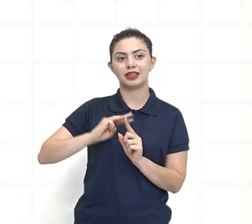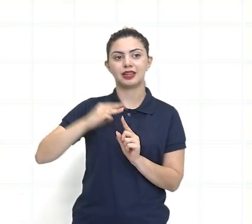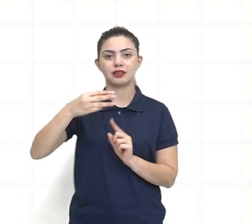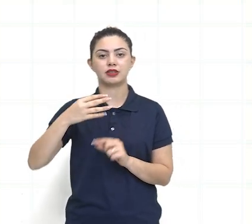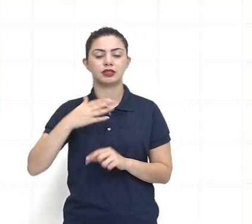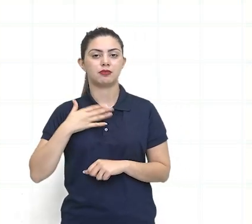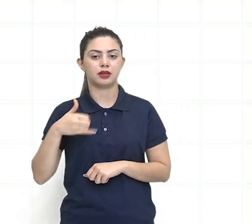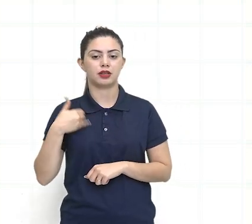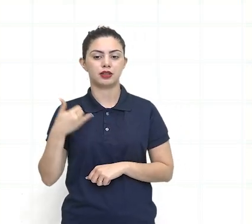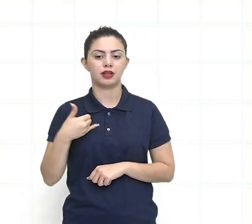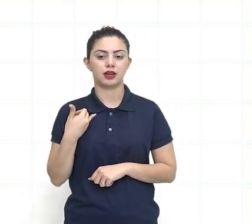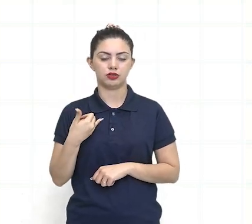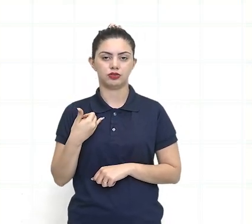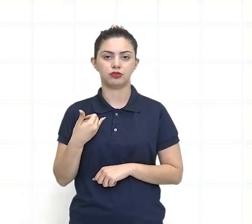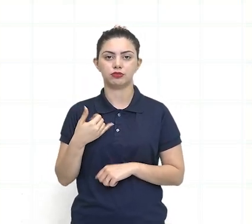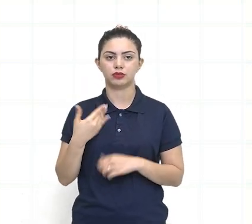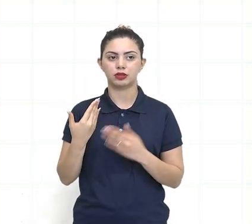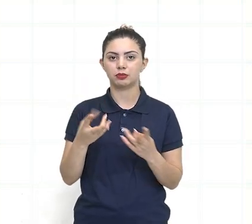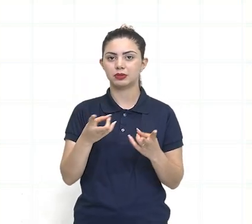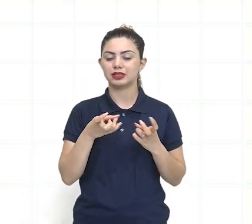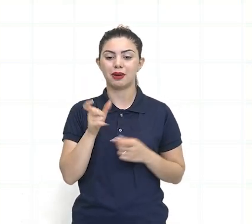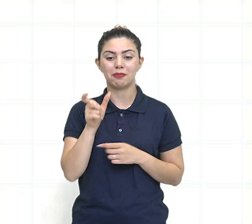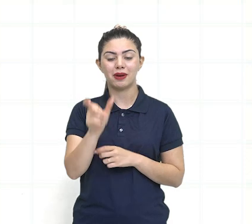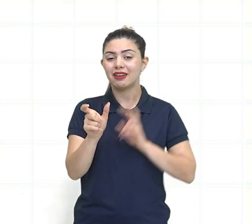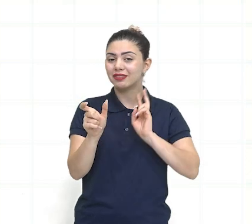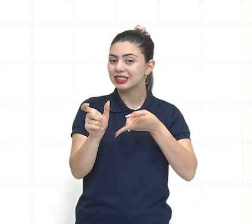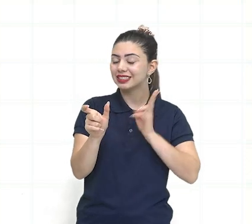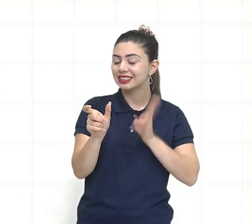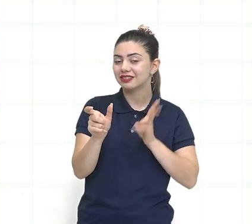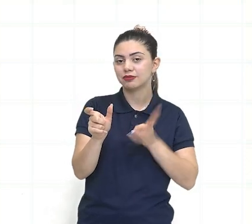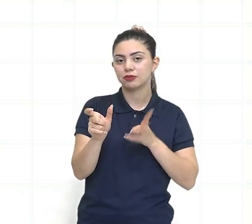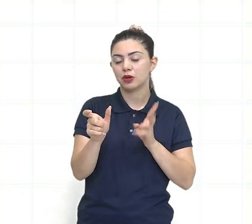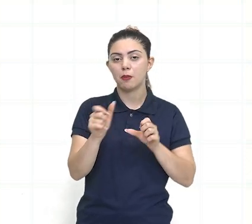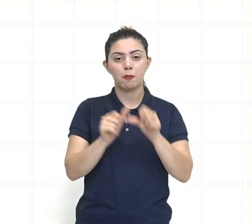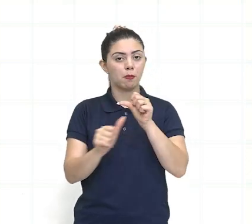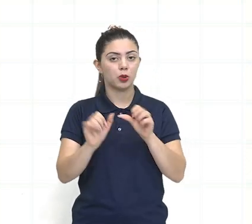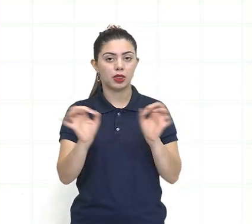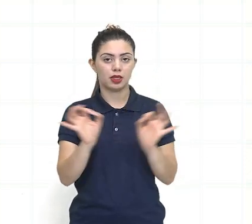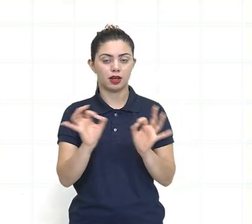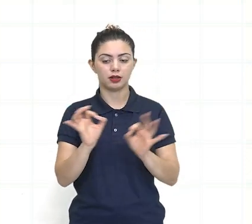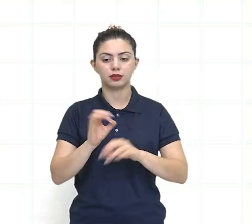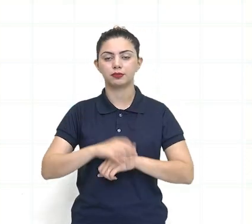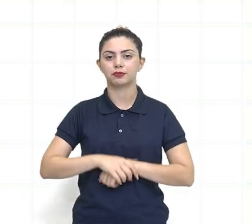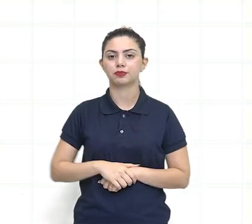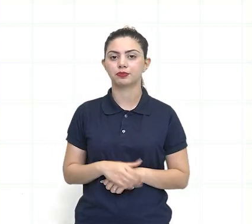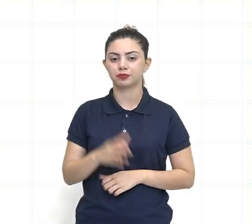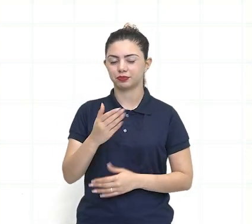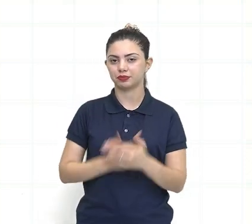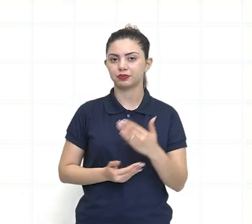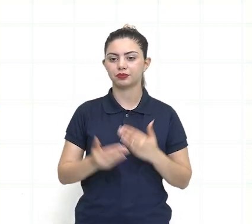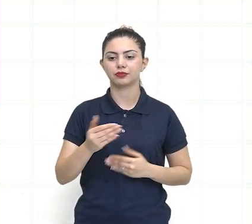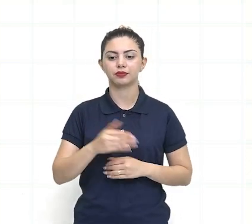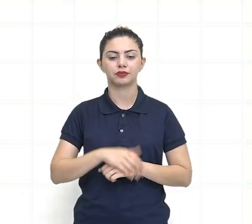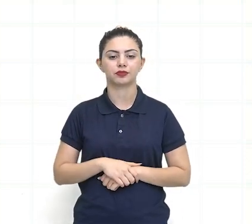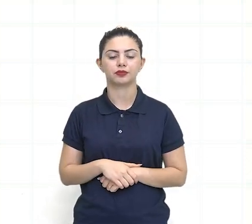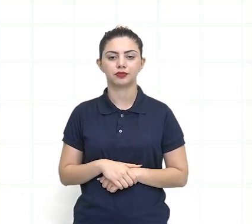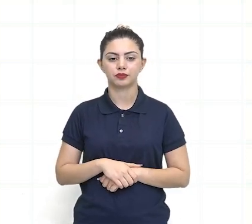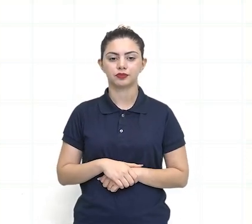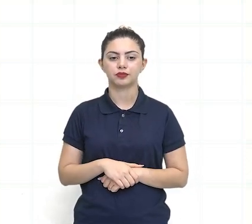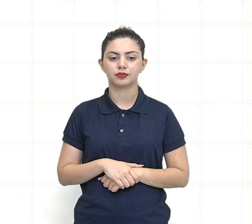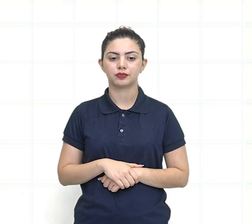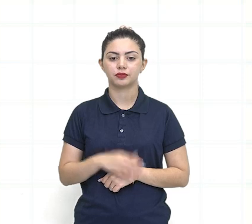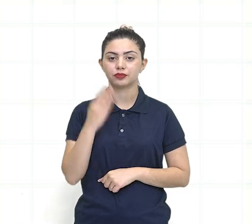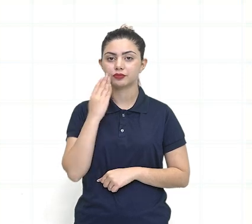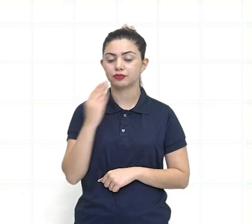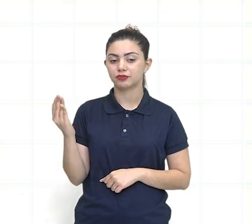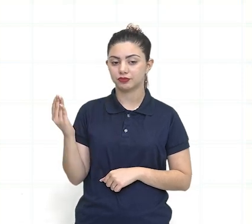dá para você dizer dobros. Não varia, tá? Em número. Muito bem. Seguindo, então, nós